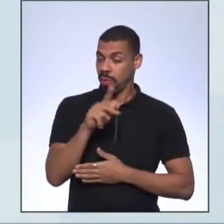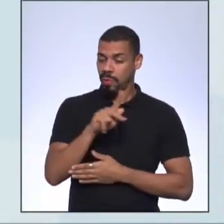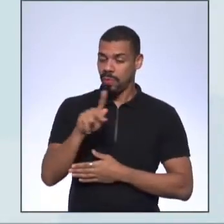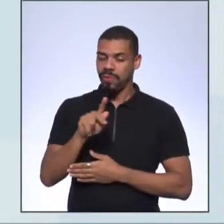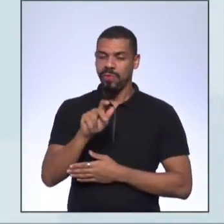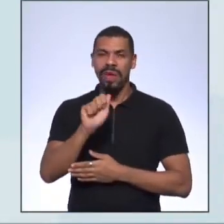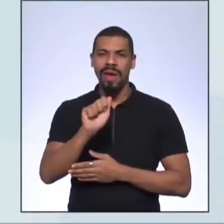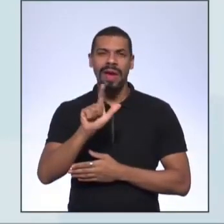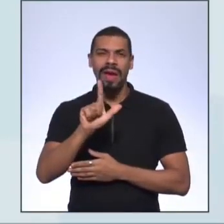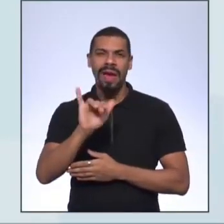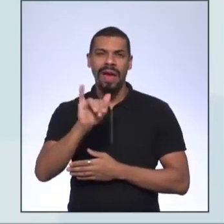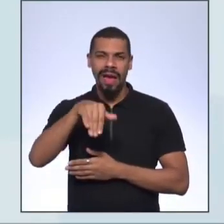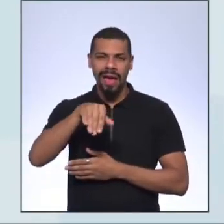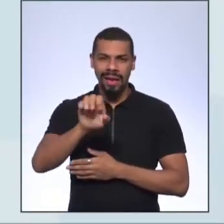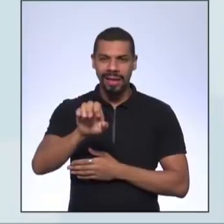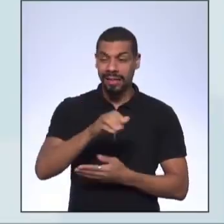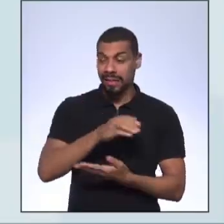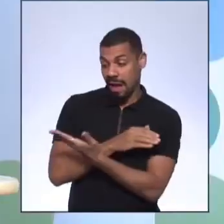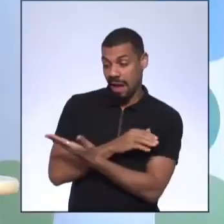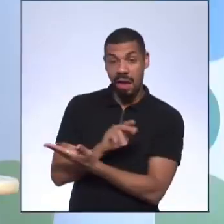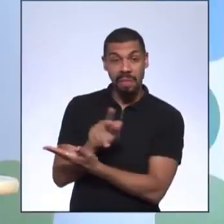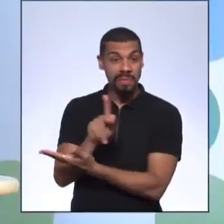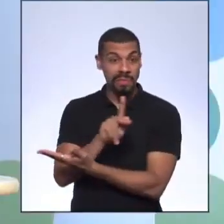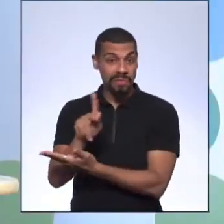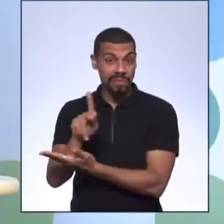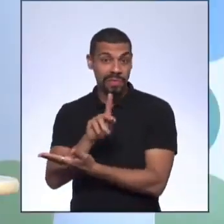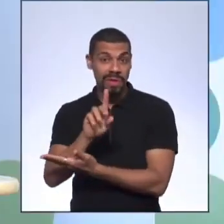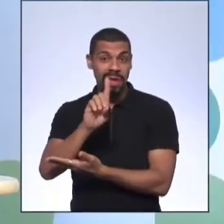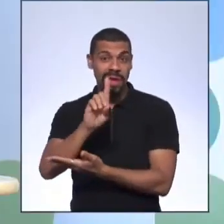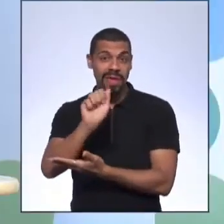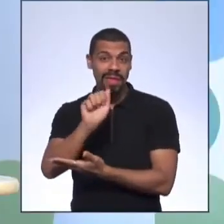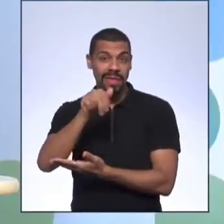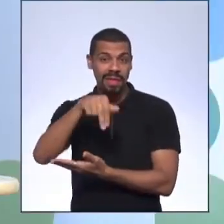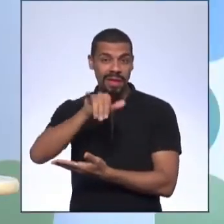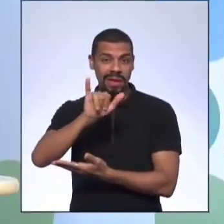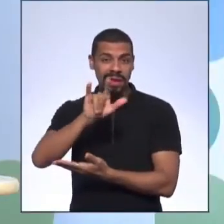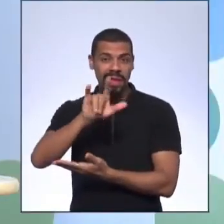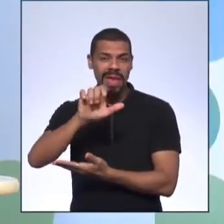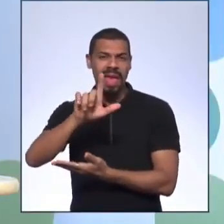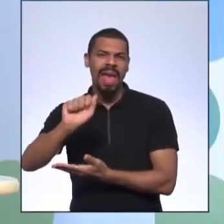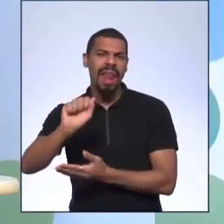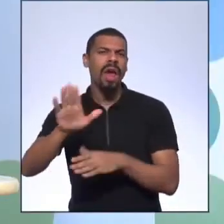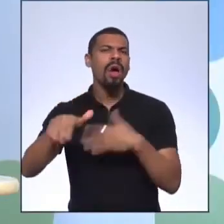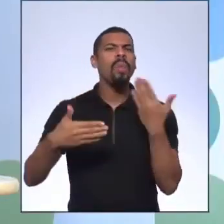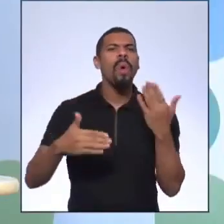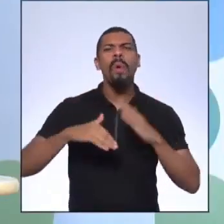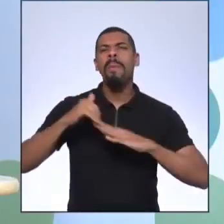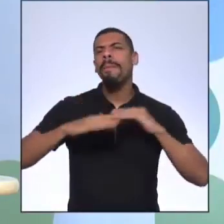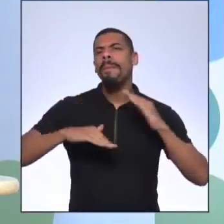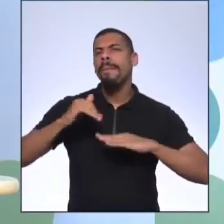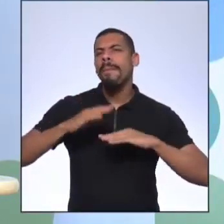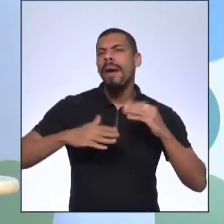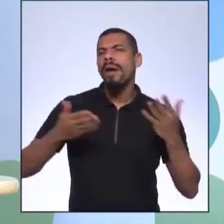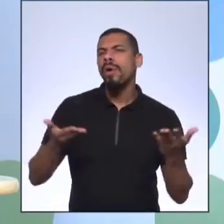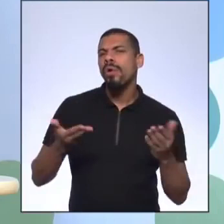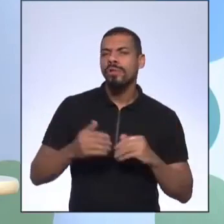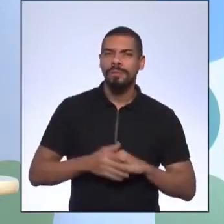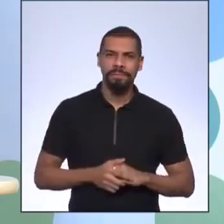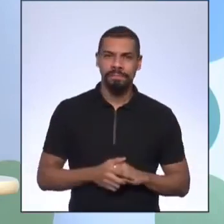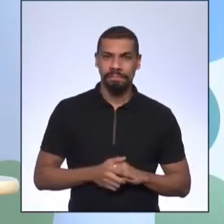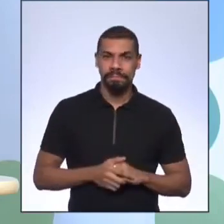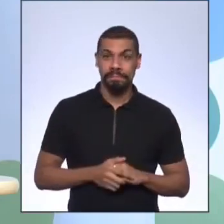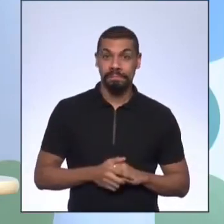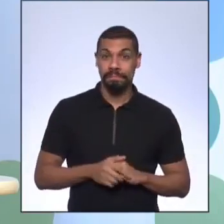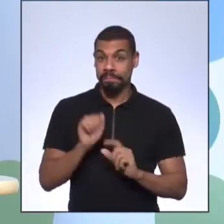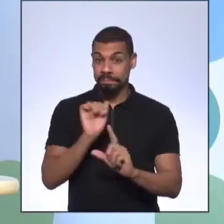estarei mediando a professora Daniela, que trabalhará com vocês hoje. Quais as habilidades que serão trabalhadas? Vamos lá, projete